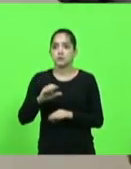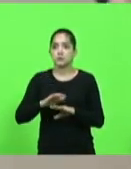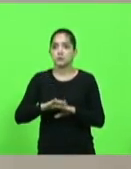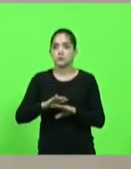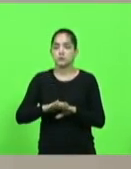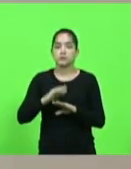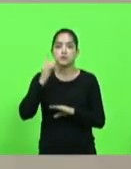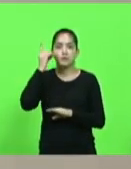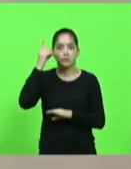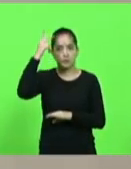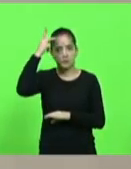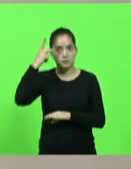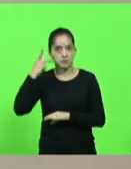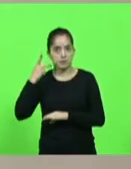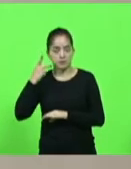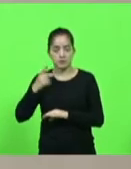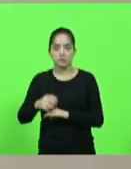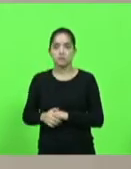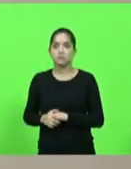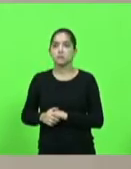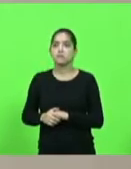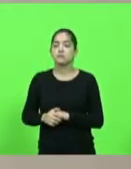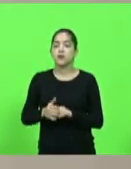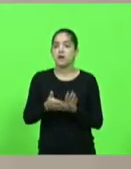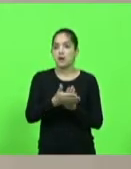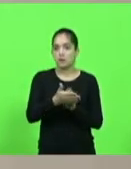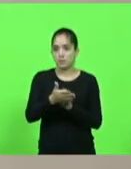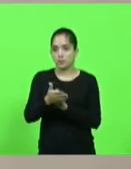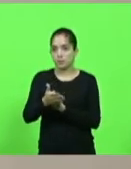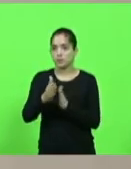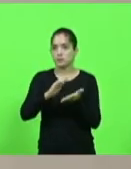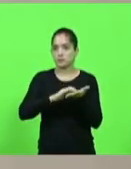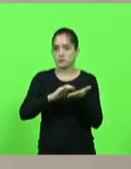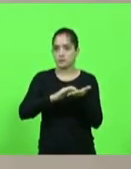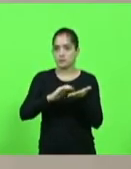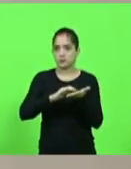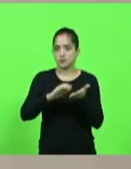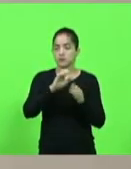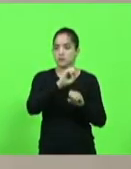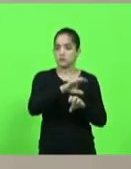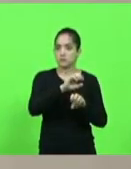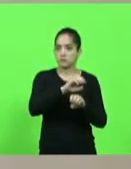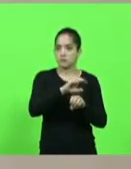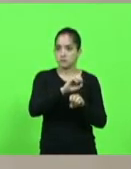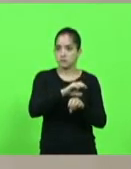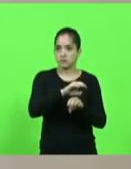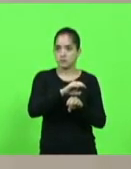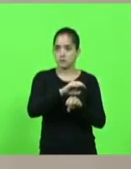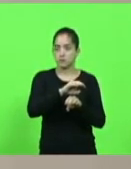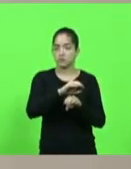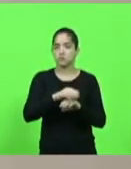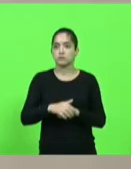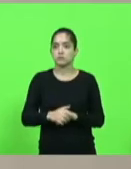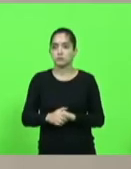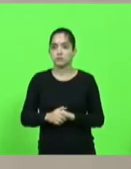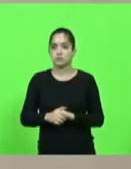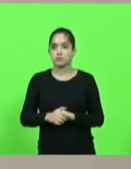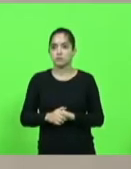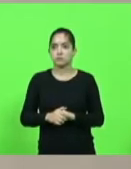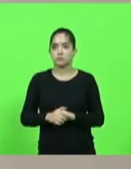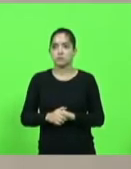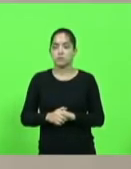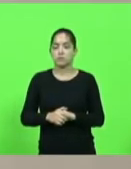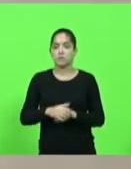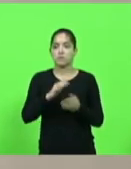Paulinha, manifestando aplausos à Secretaria da Educação, da Secretaria de Estado da